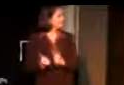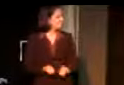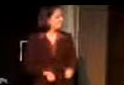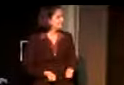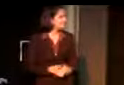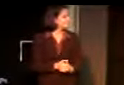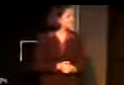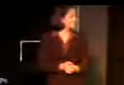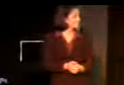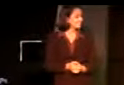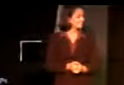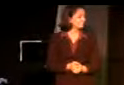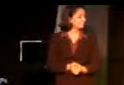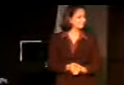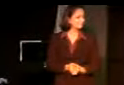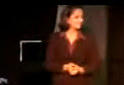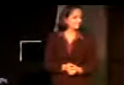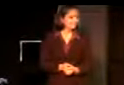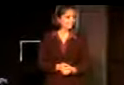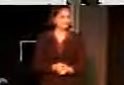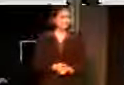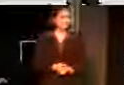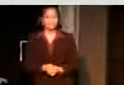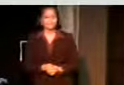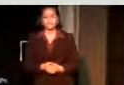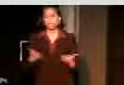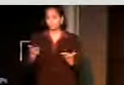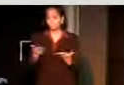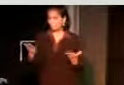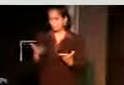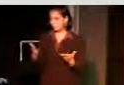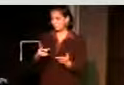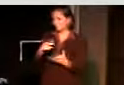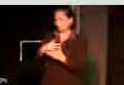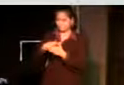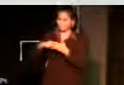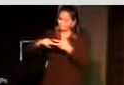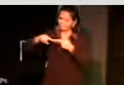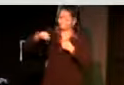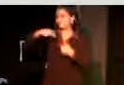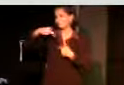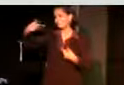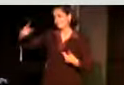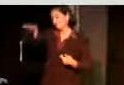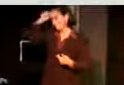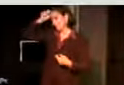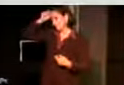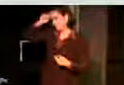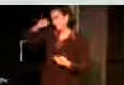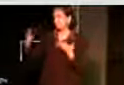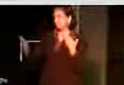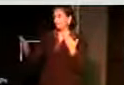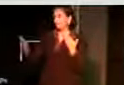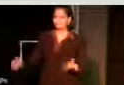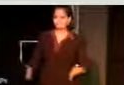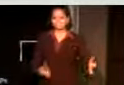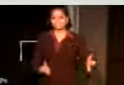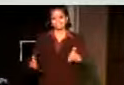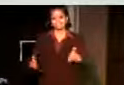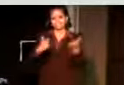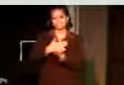muito bem queridos que vamos fazer com tudo que falamos hoje qual vai ser o nosso caminho a partir